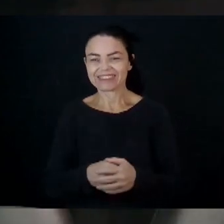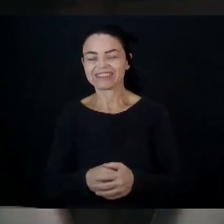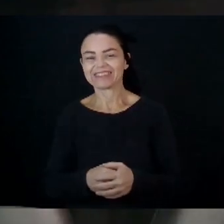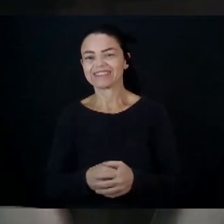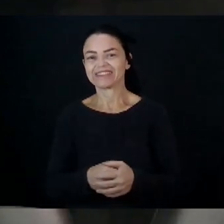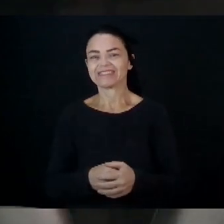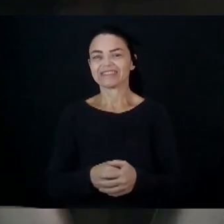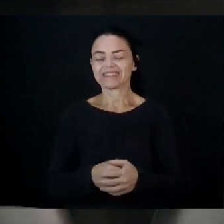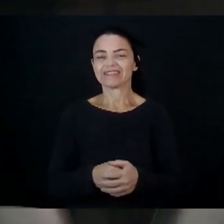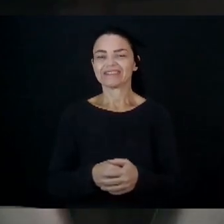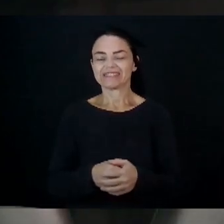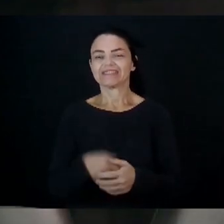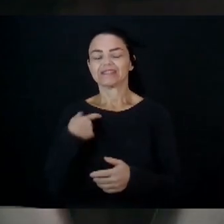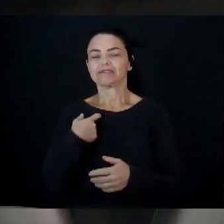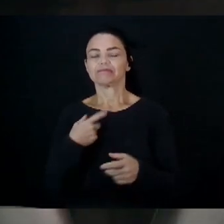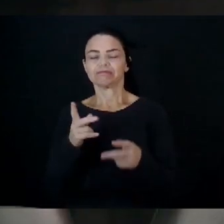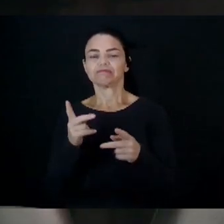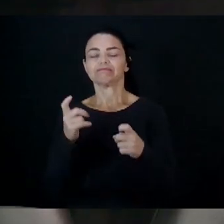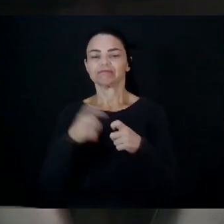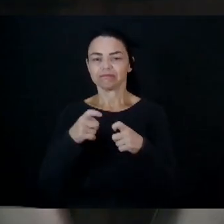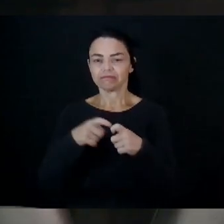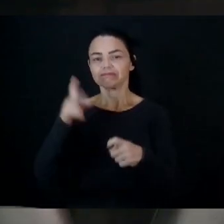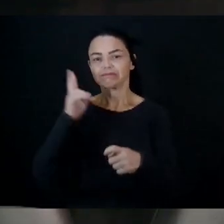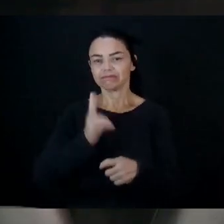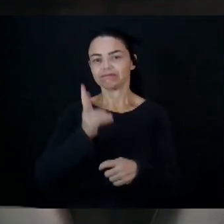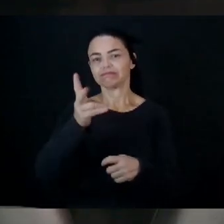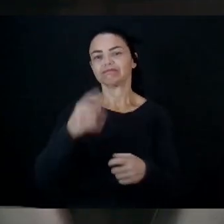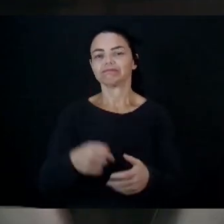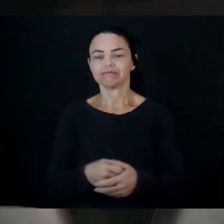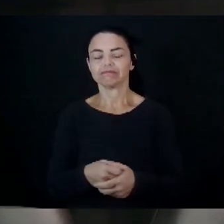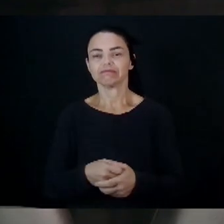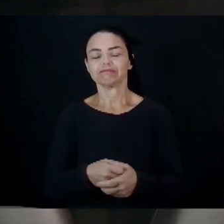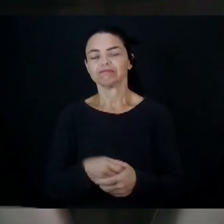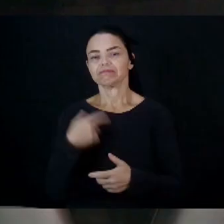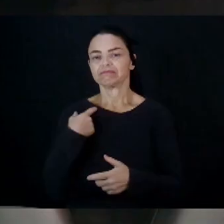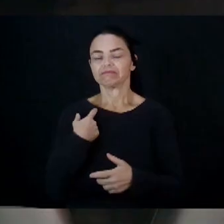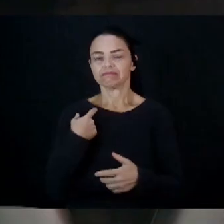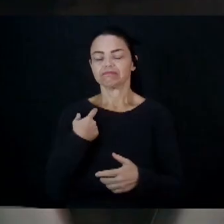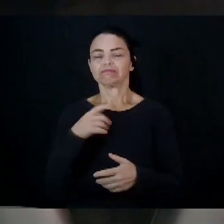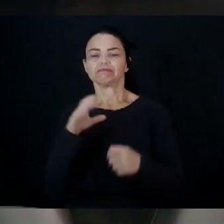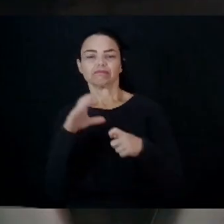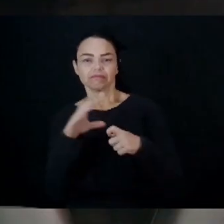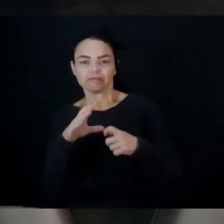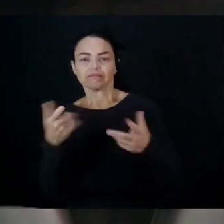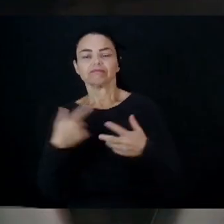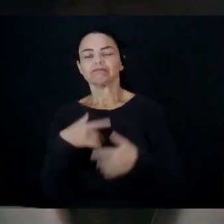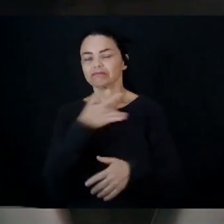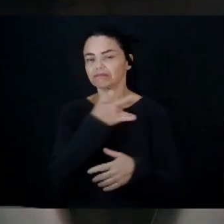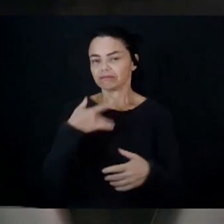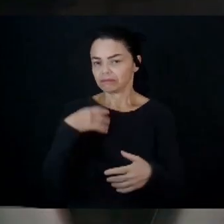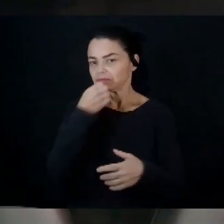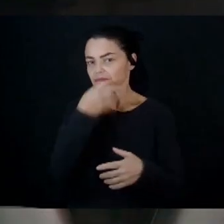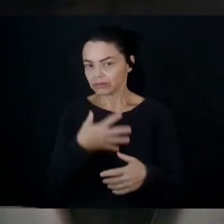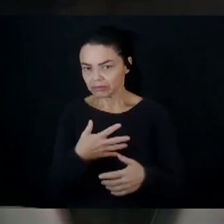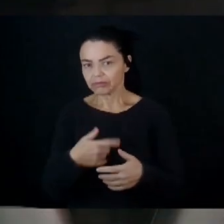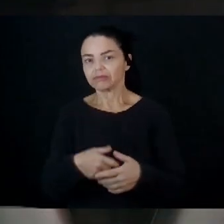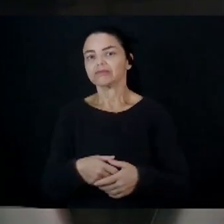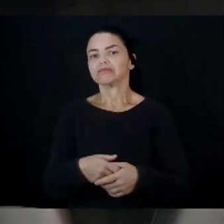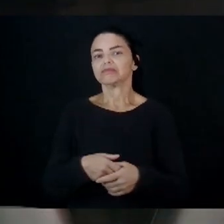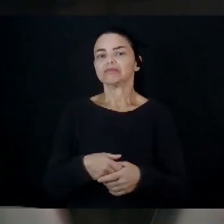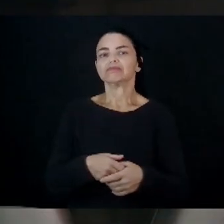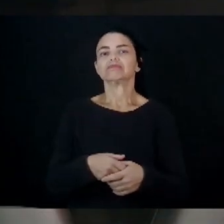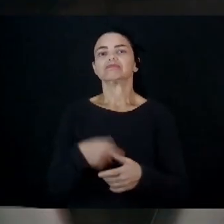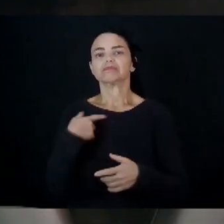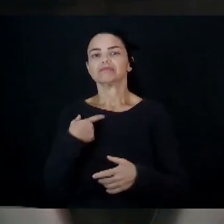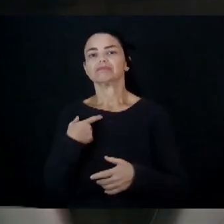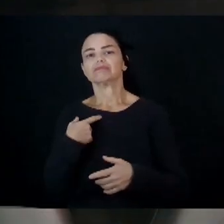Visitar seu médico regularmente para ver se a sua condição clínica, a sua saúde está boa, né? Mas